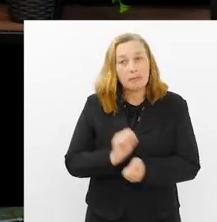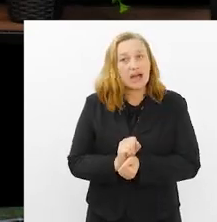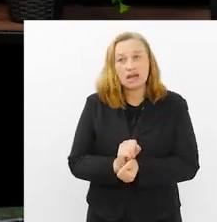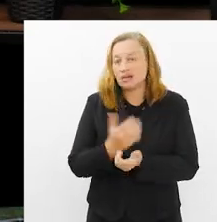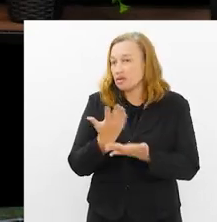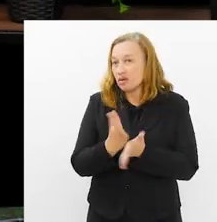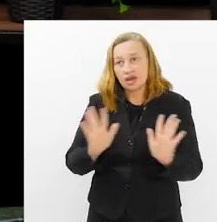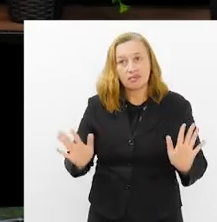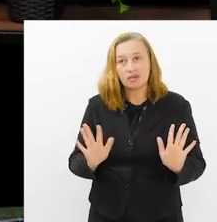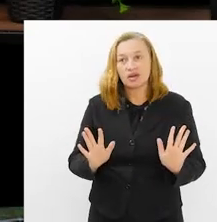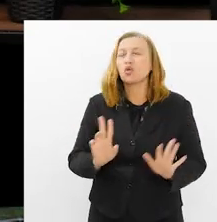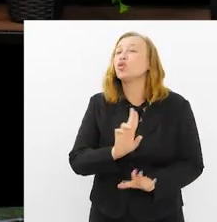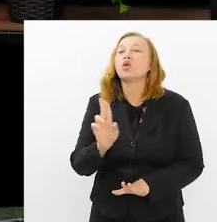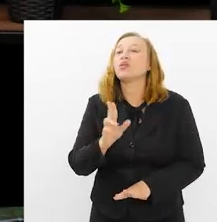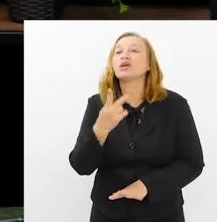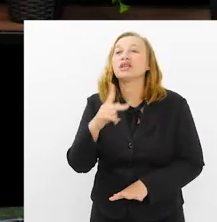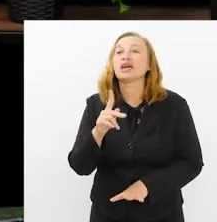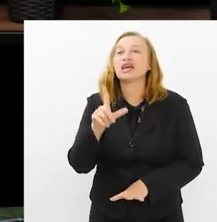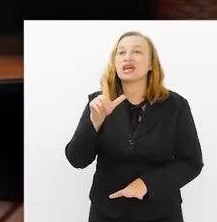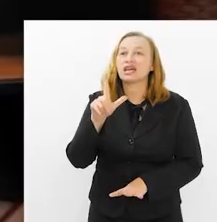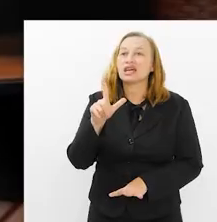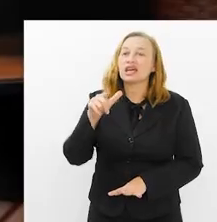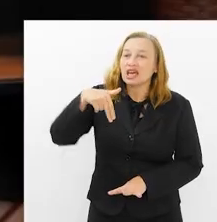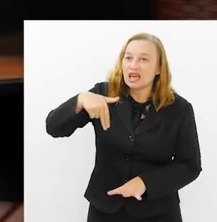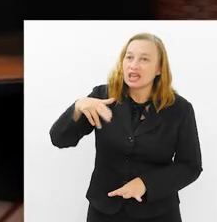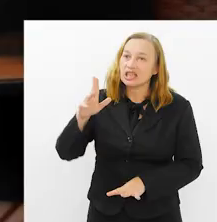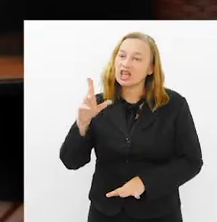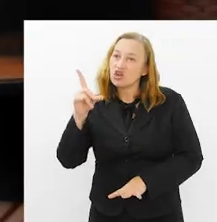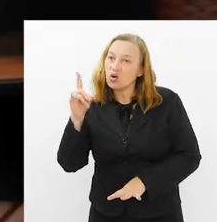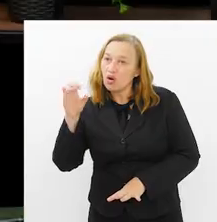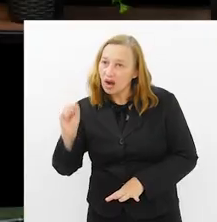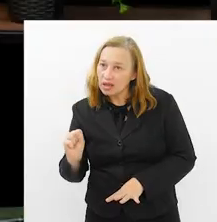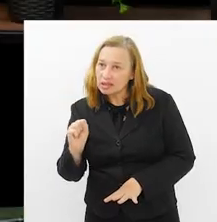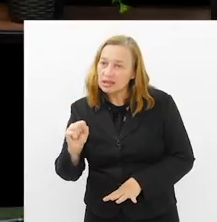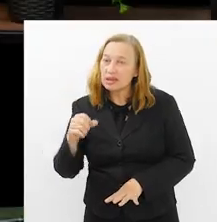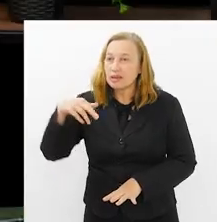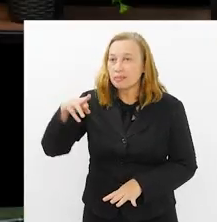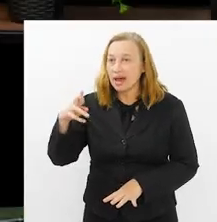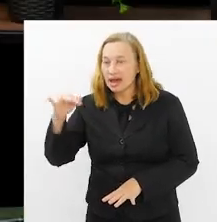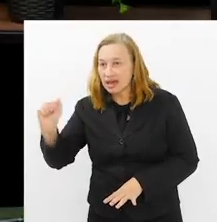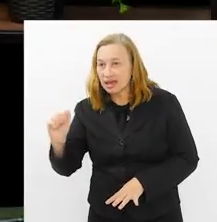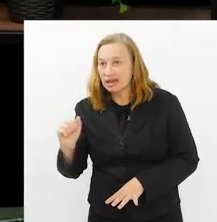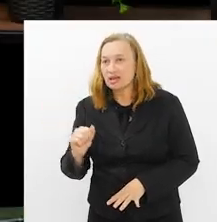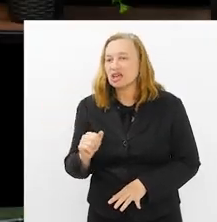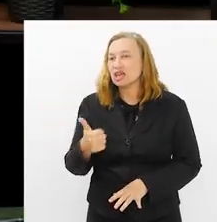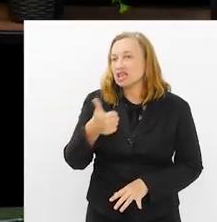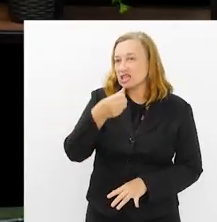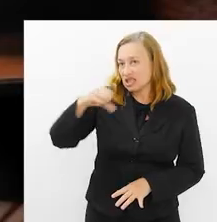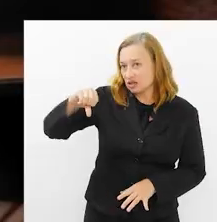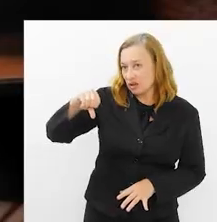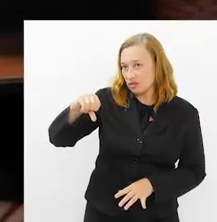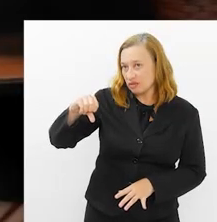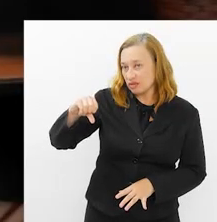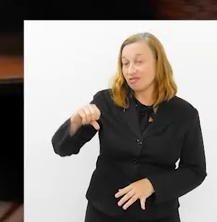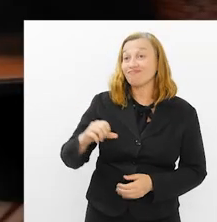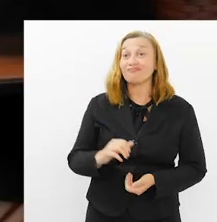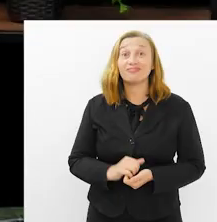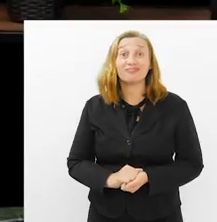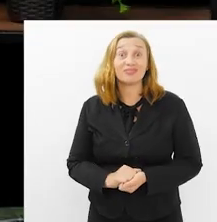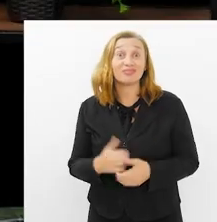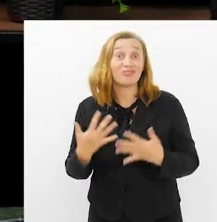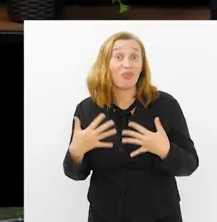tive mais, também foi uma escolha. Quais os nomes deles? Nicolas e Maria Eduarda. Quantos anos? 19